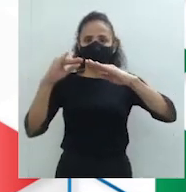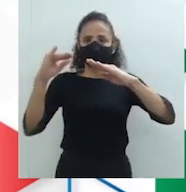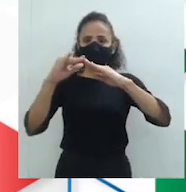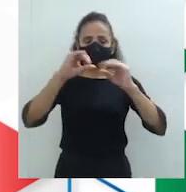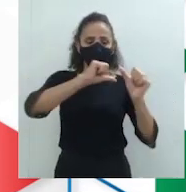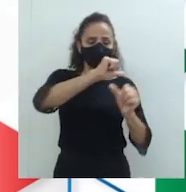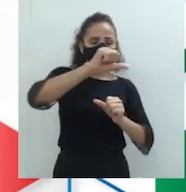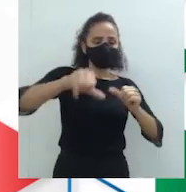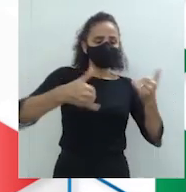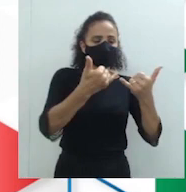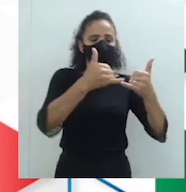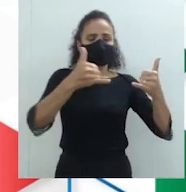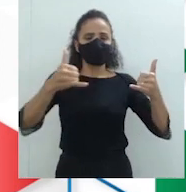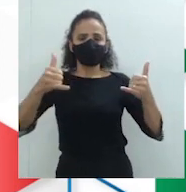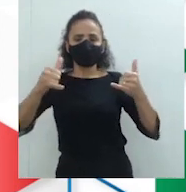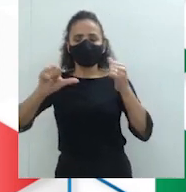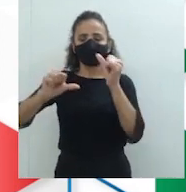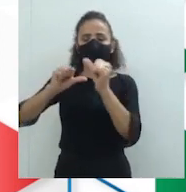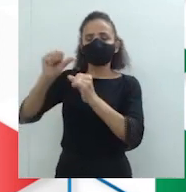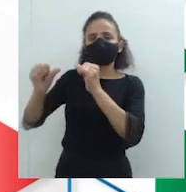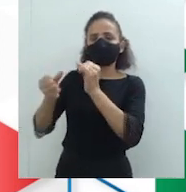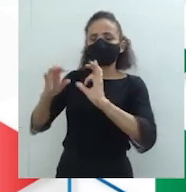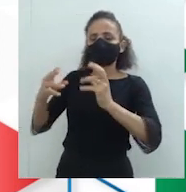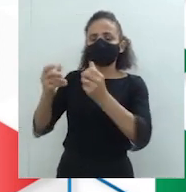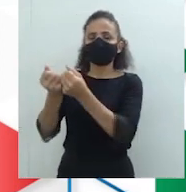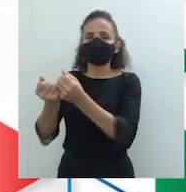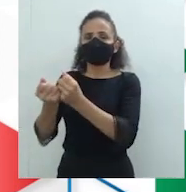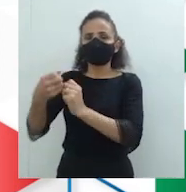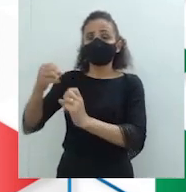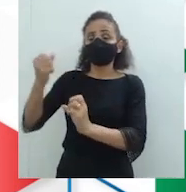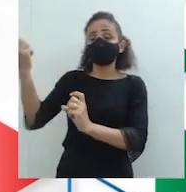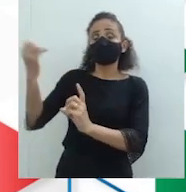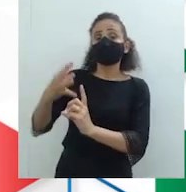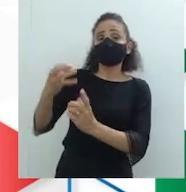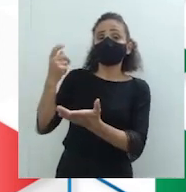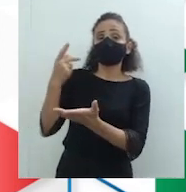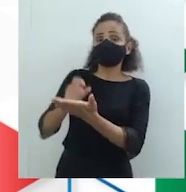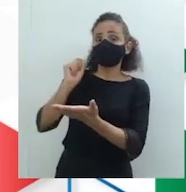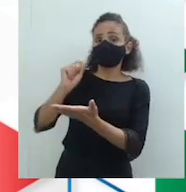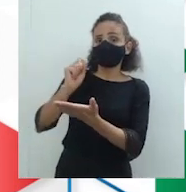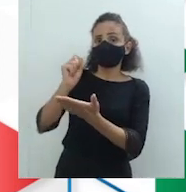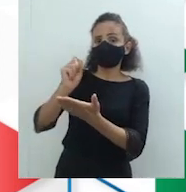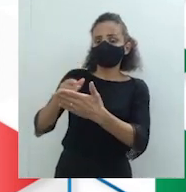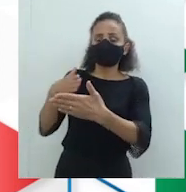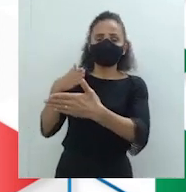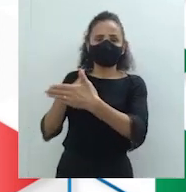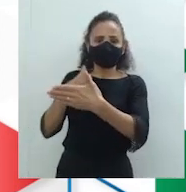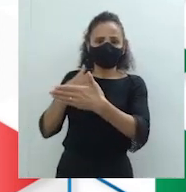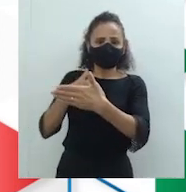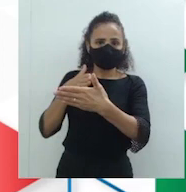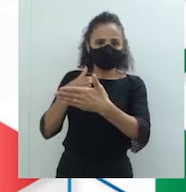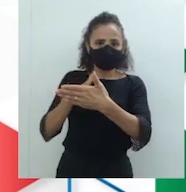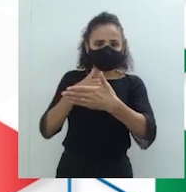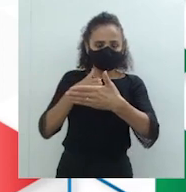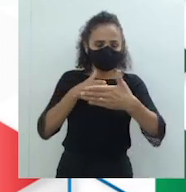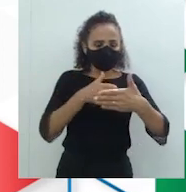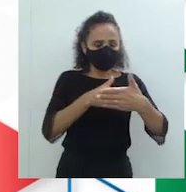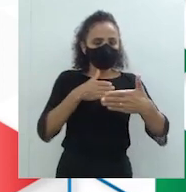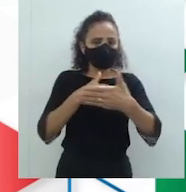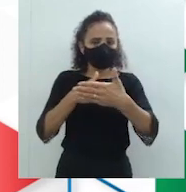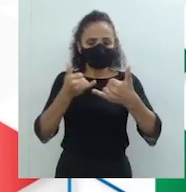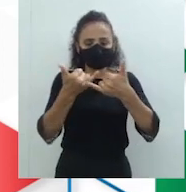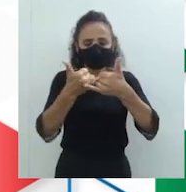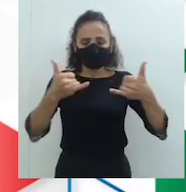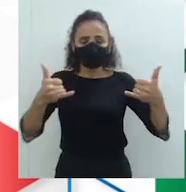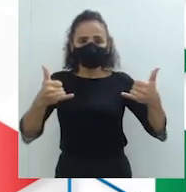a energia elétrica em energia térmica, e a outra é limitar a passagem da corrente